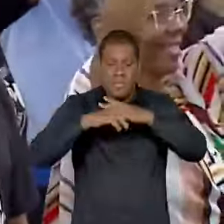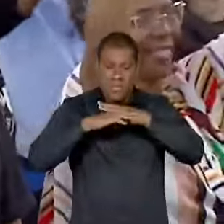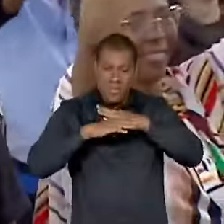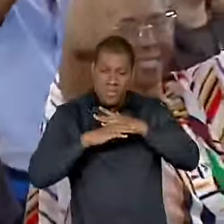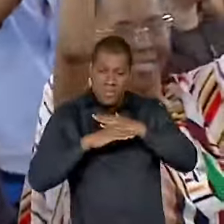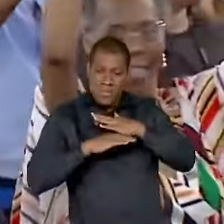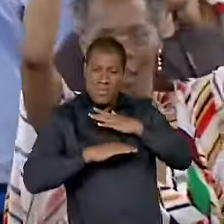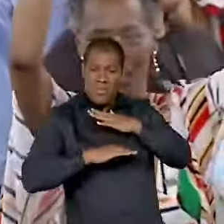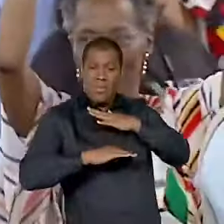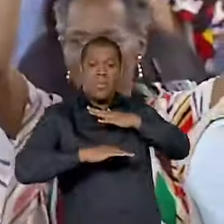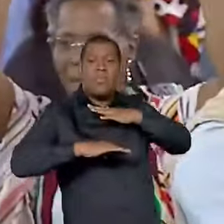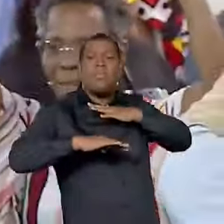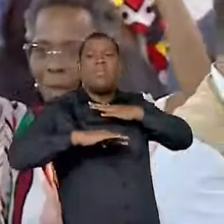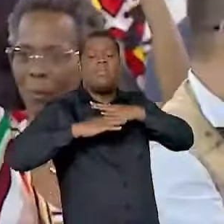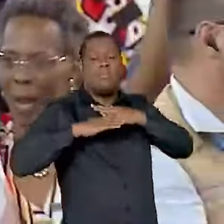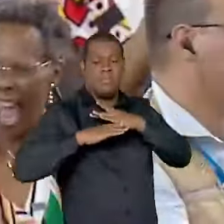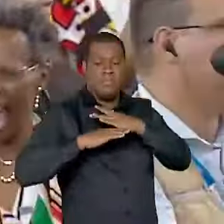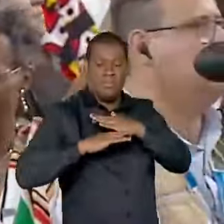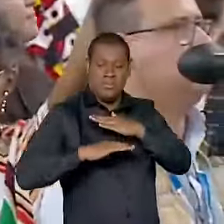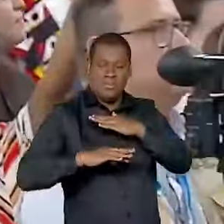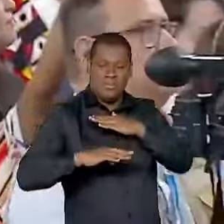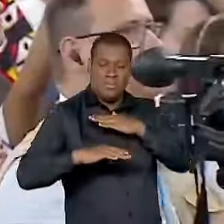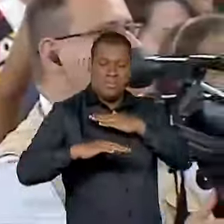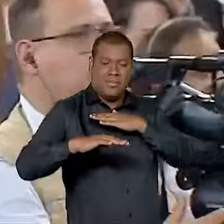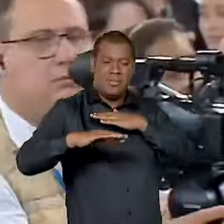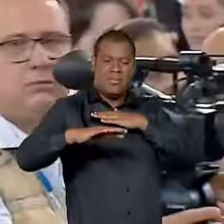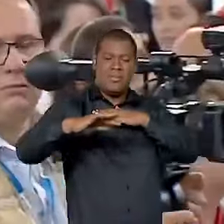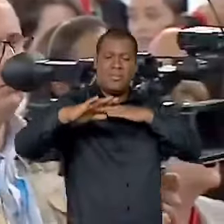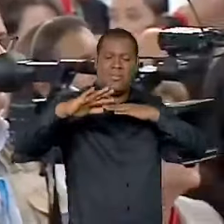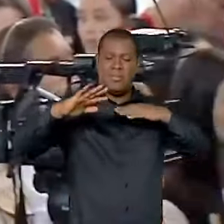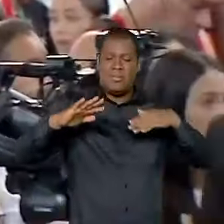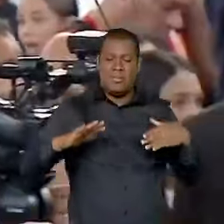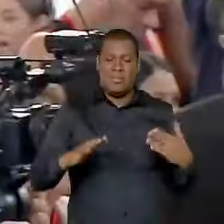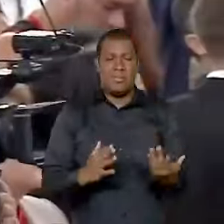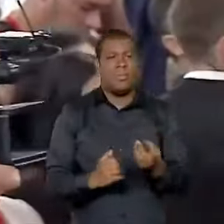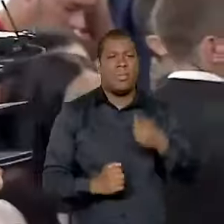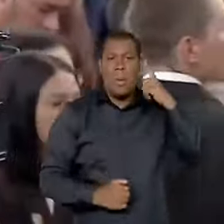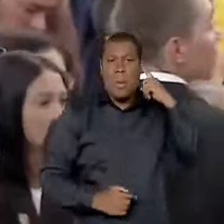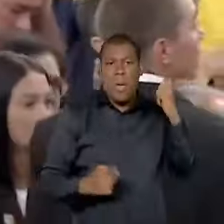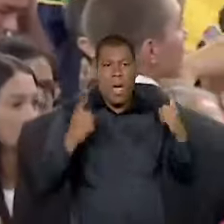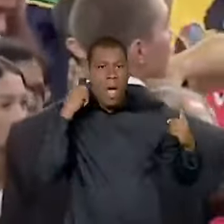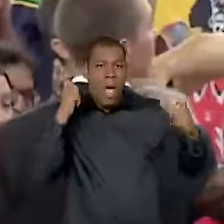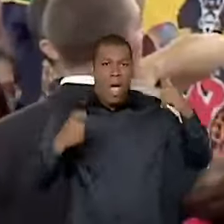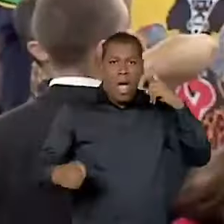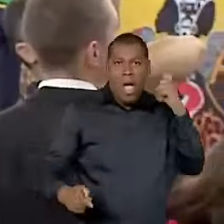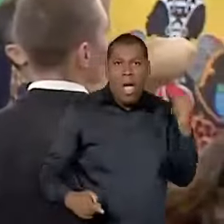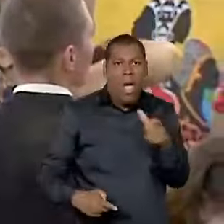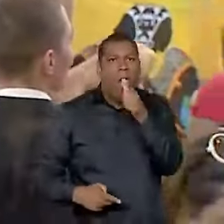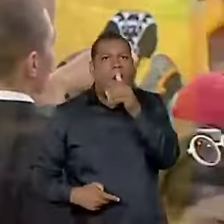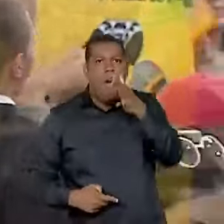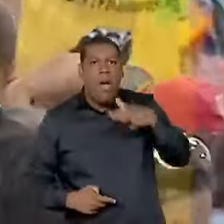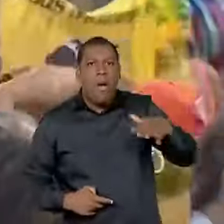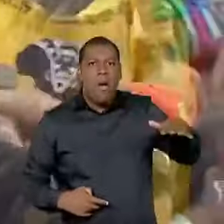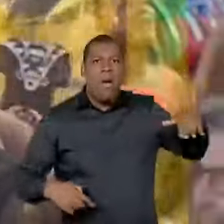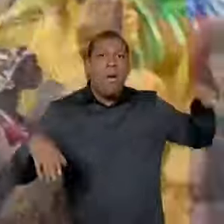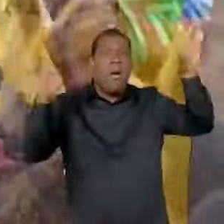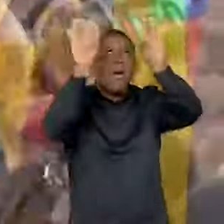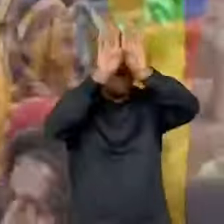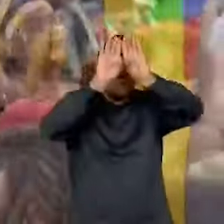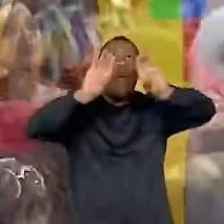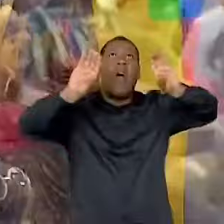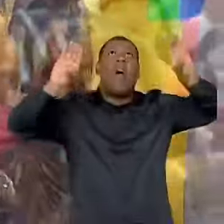Deitado eternamente em berço esplêndido, ao som do mar e à luz do